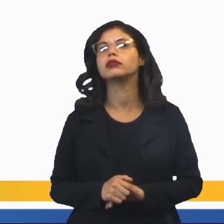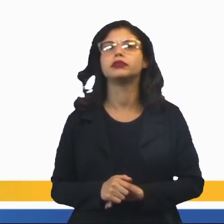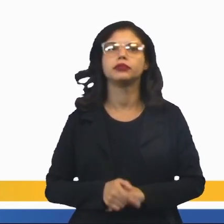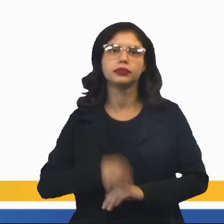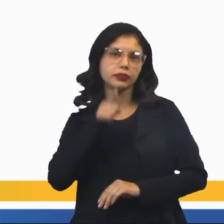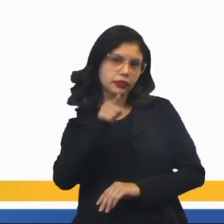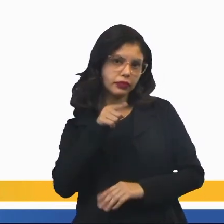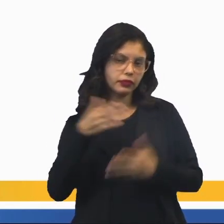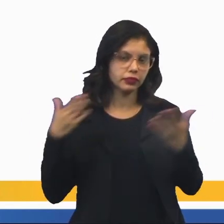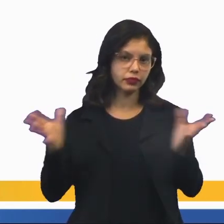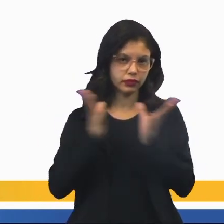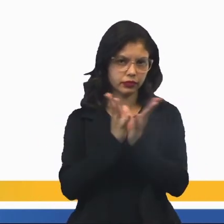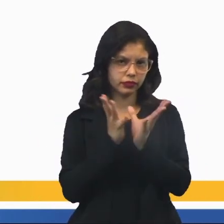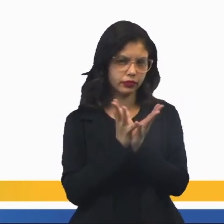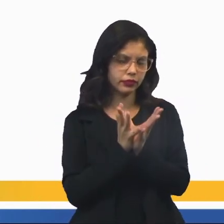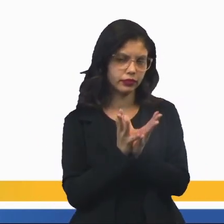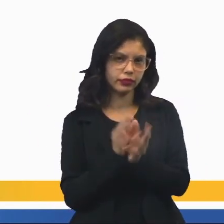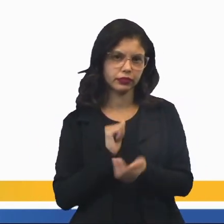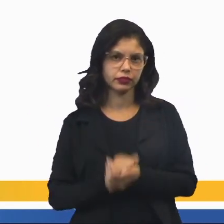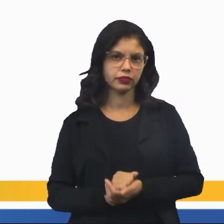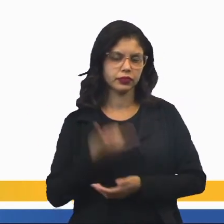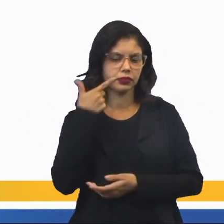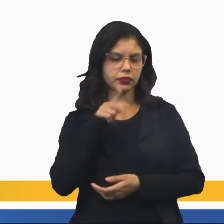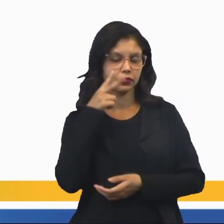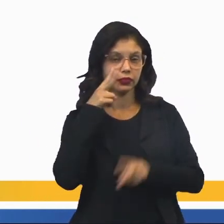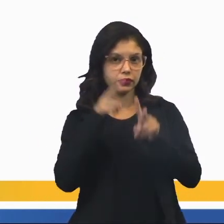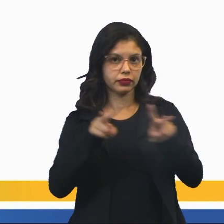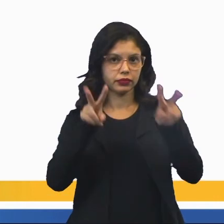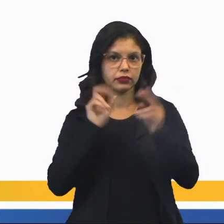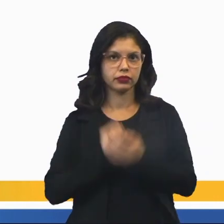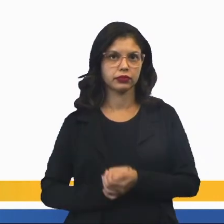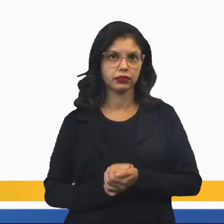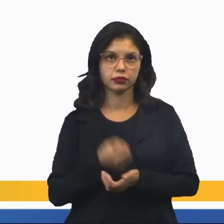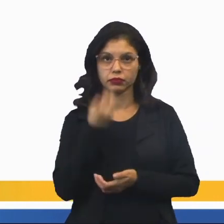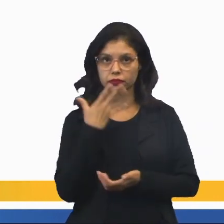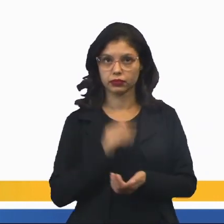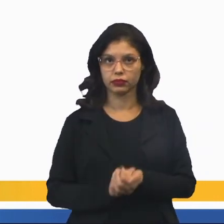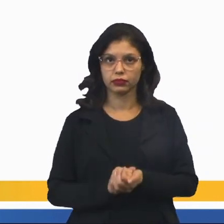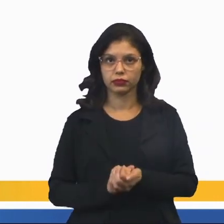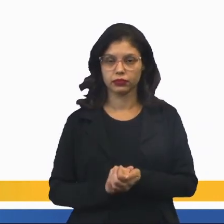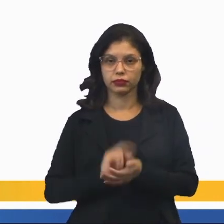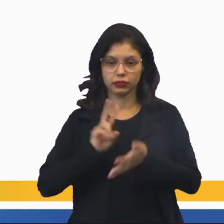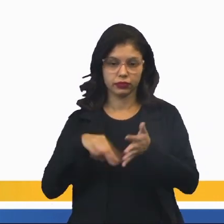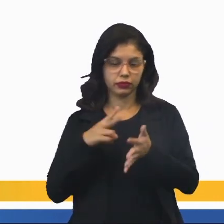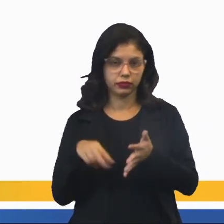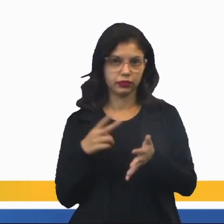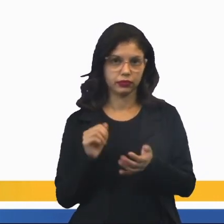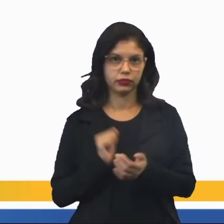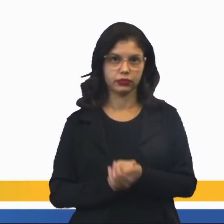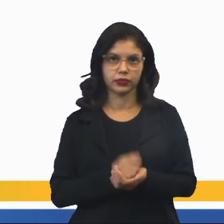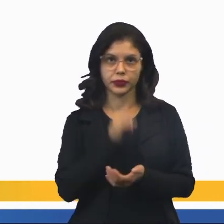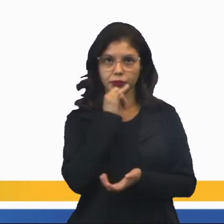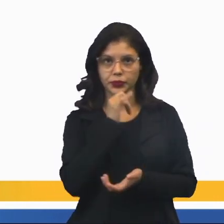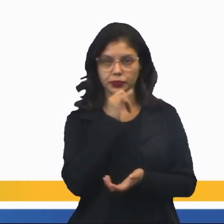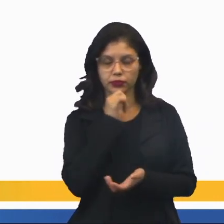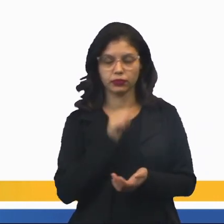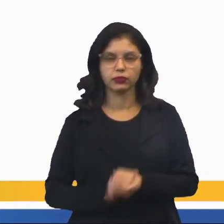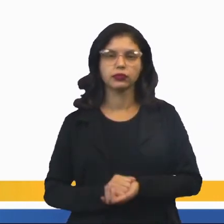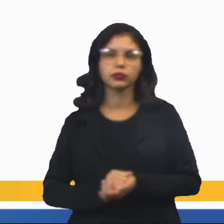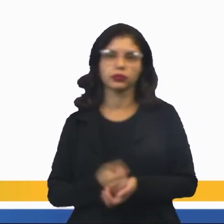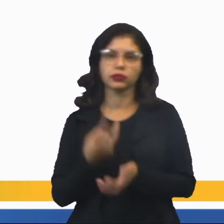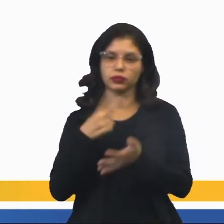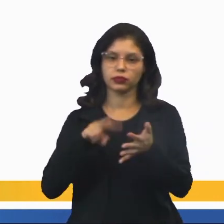E aí, turminha, o que que vocês conseguem visualizar aqui? Bom, é uma dança. Eu tenho aqui um exemplo